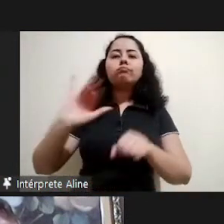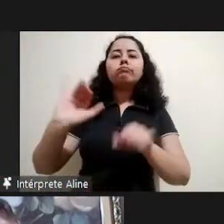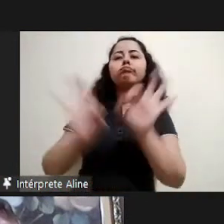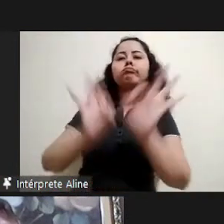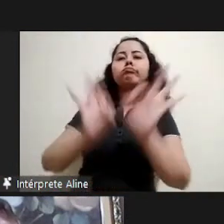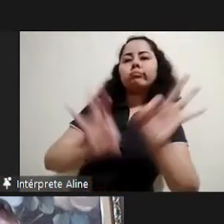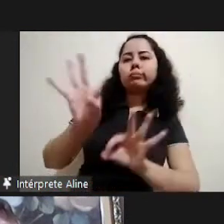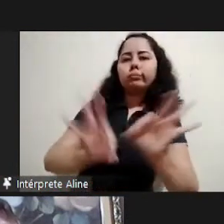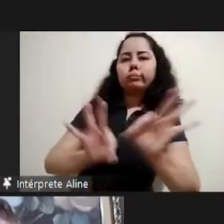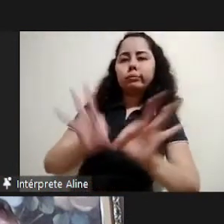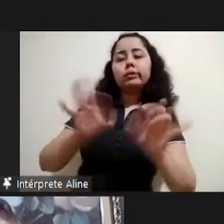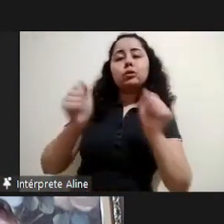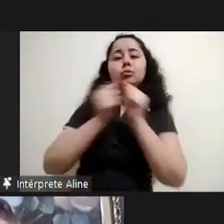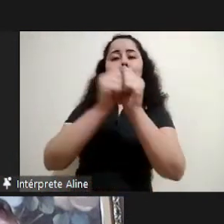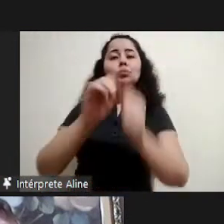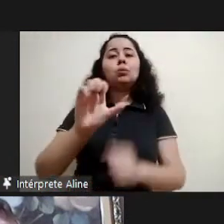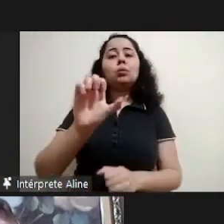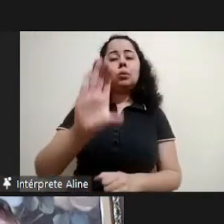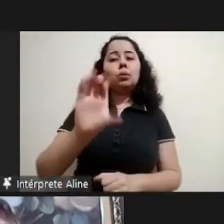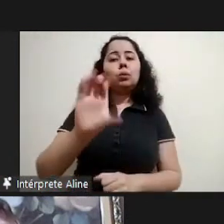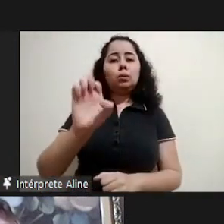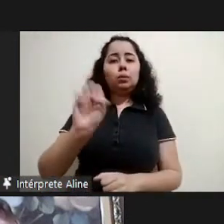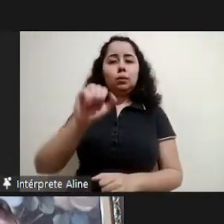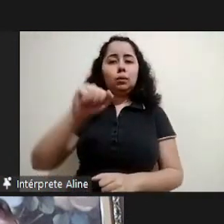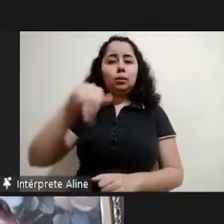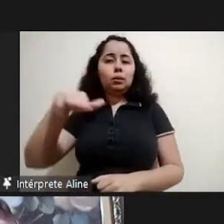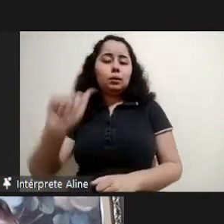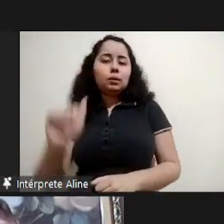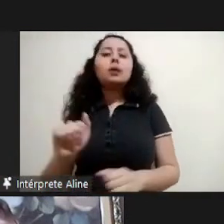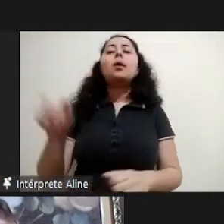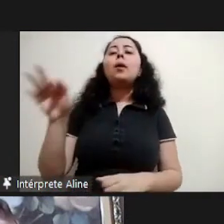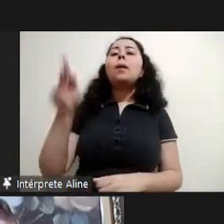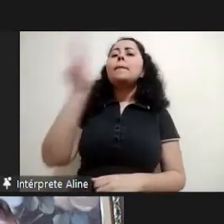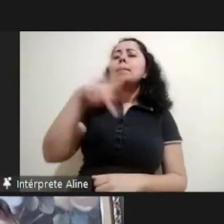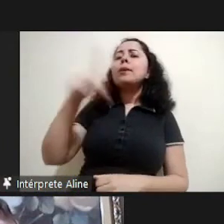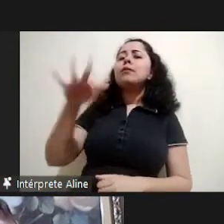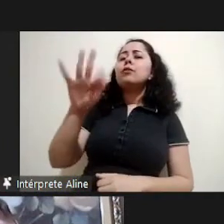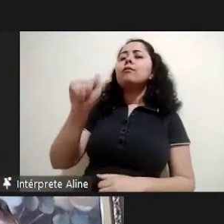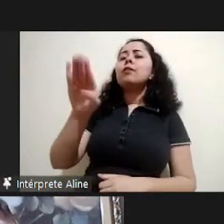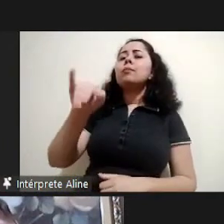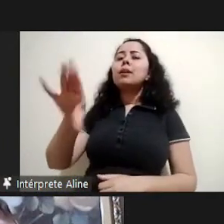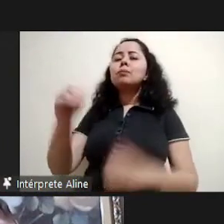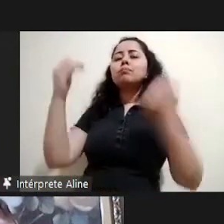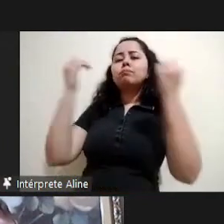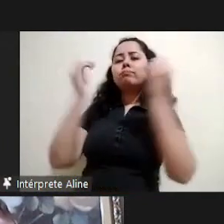CESAMA. Ao professor Fabiano, nossos parabéns pela medalha JK.